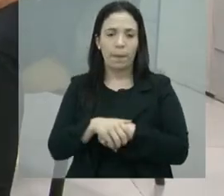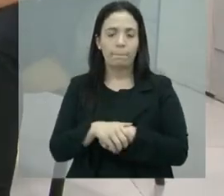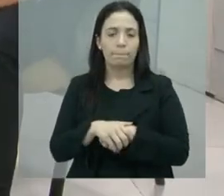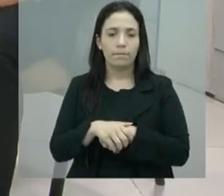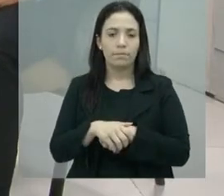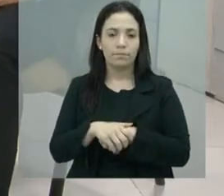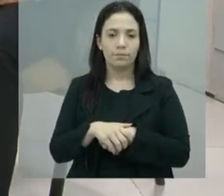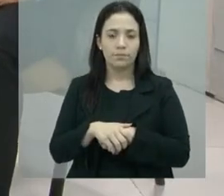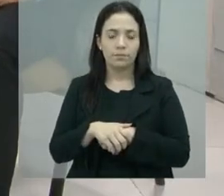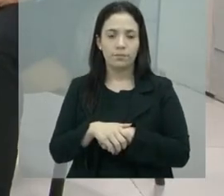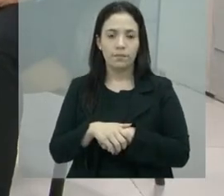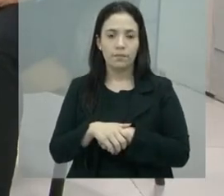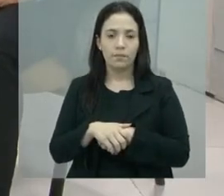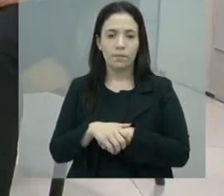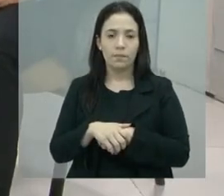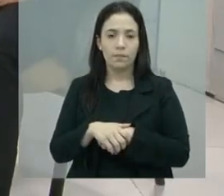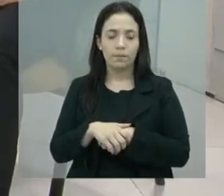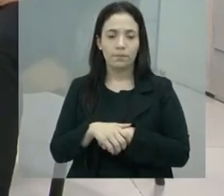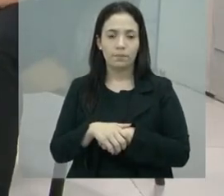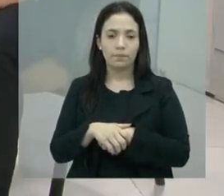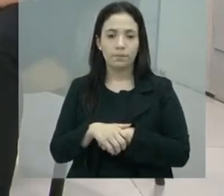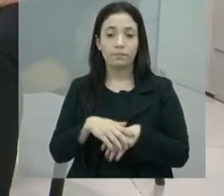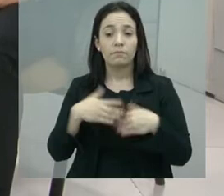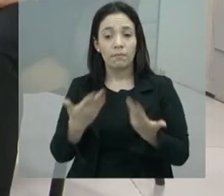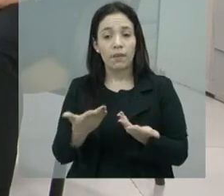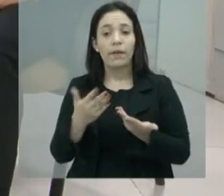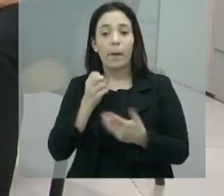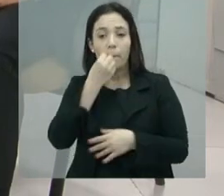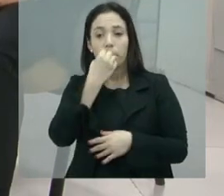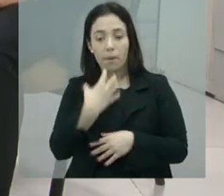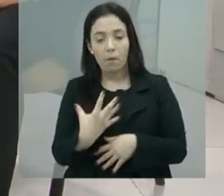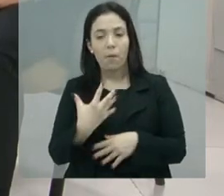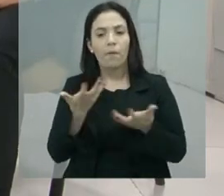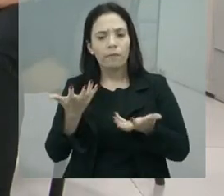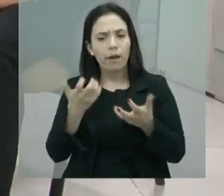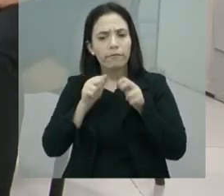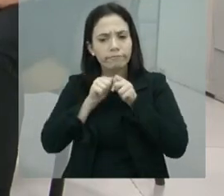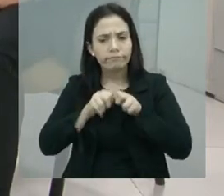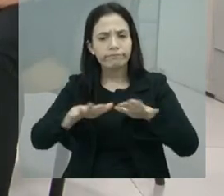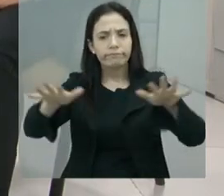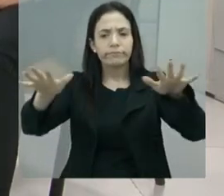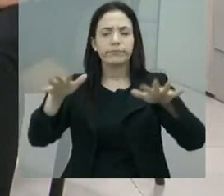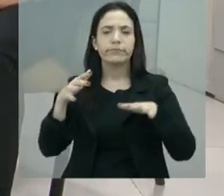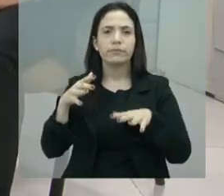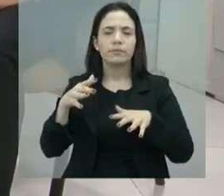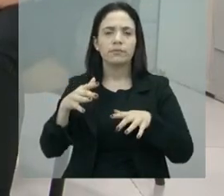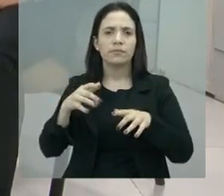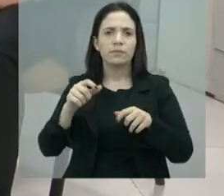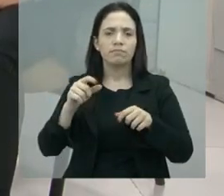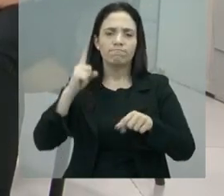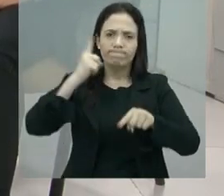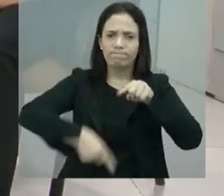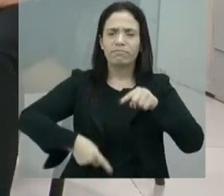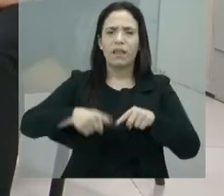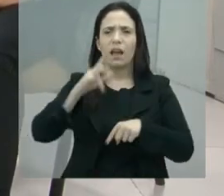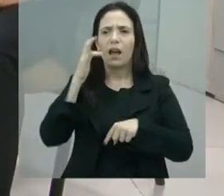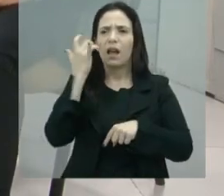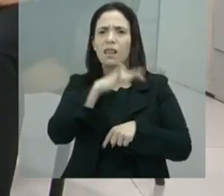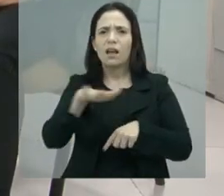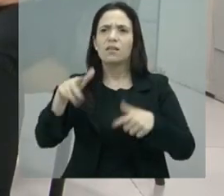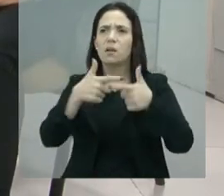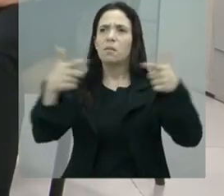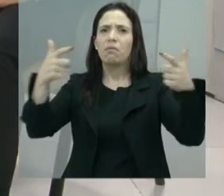bom. Isso aí, quando estiver em plena vigência, vai ser extraordinário, né? Porque vai acabar o trauma, né, de muitas crianças